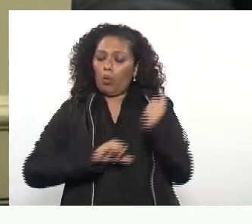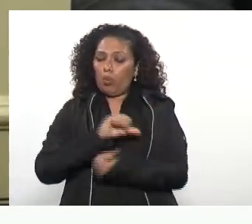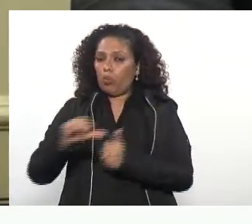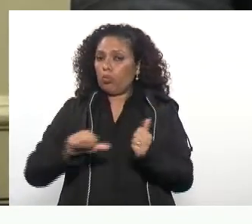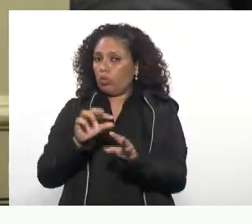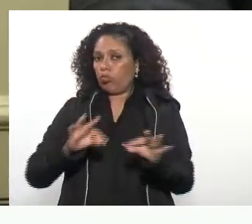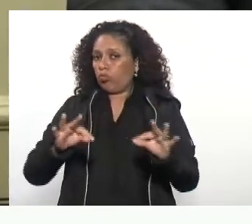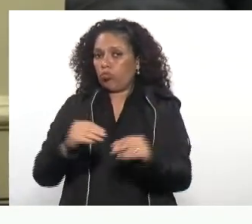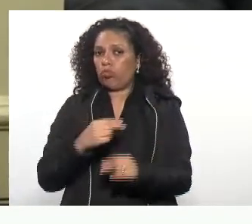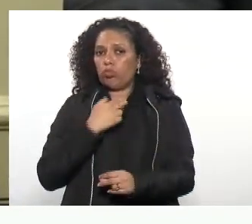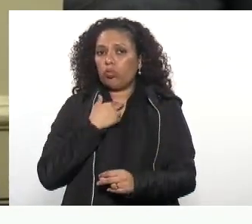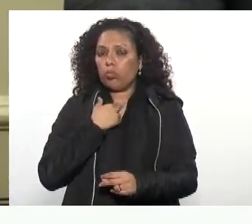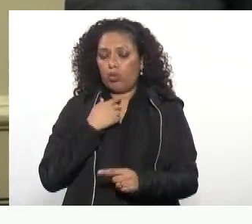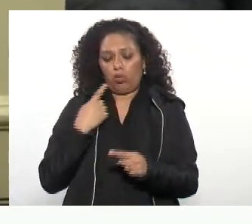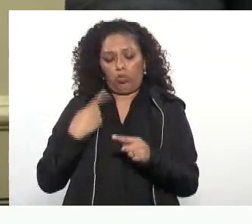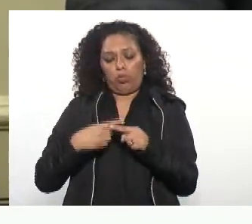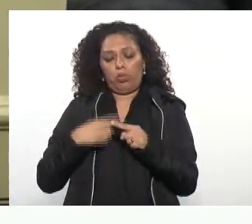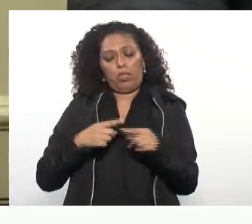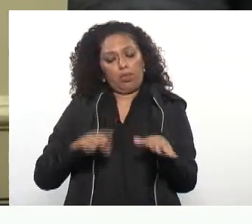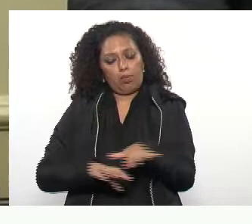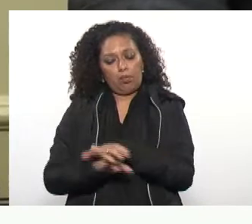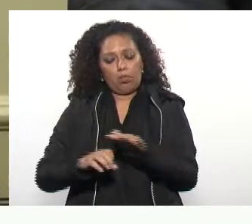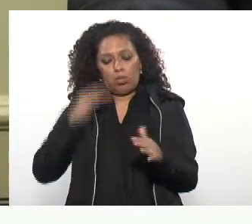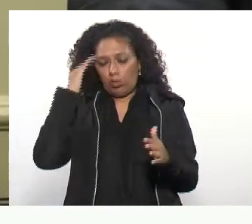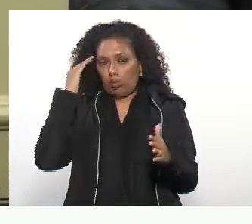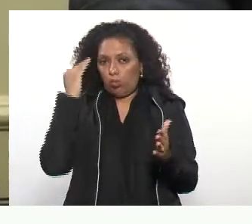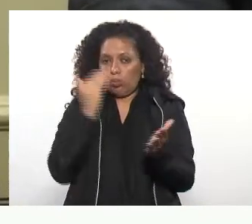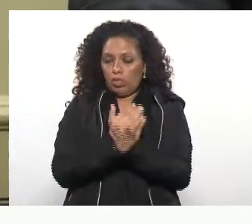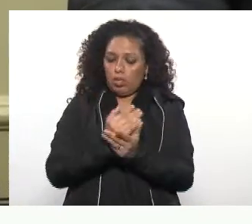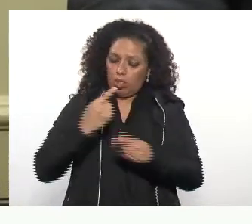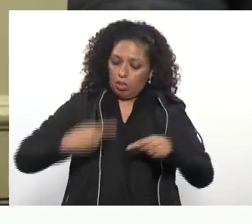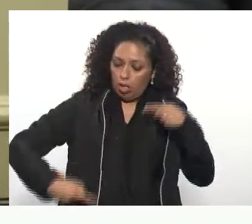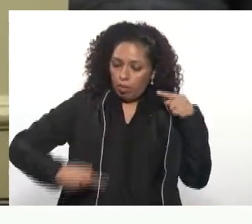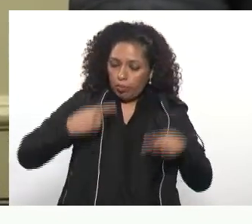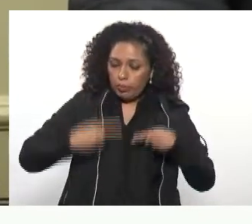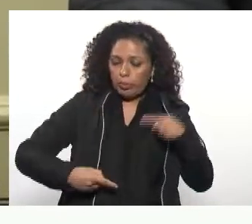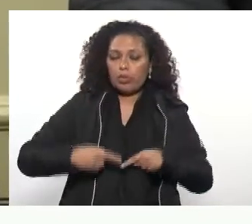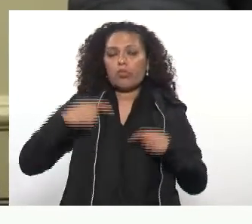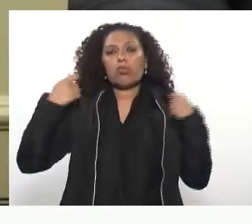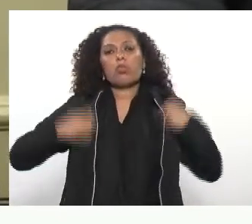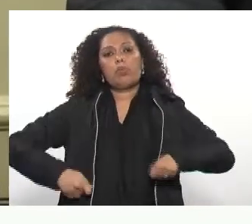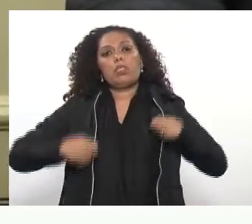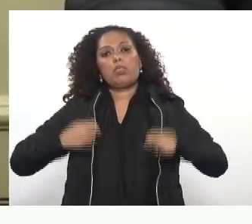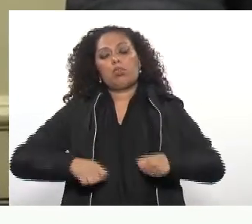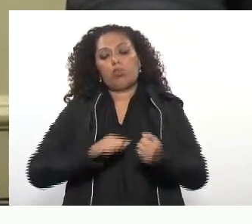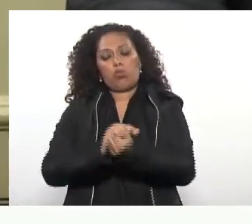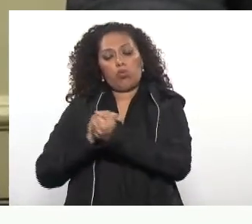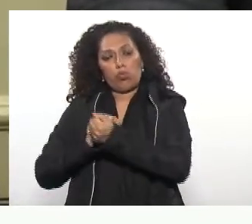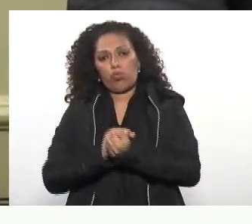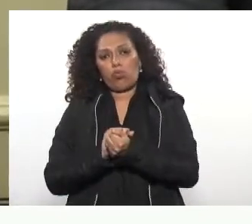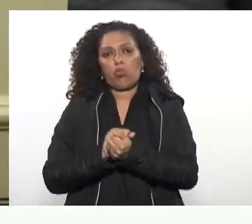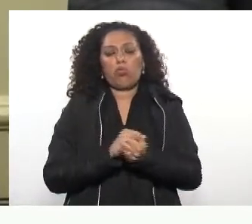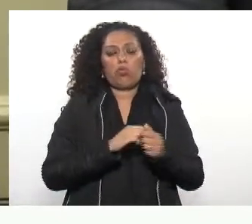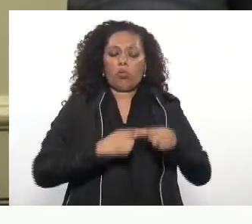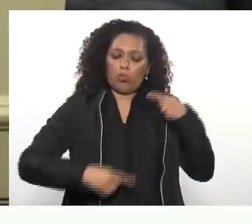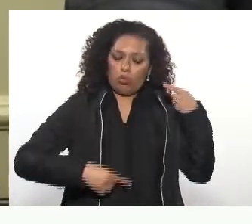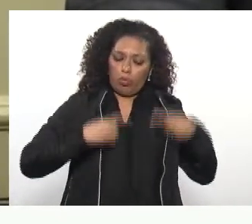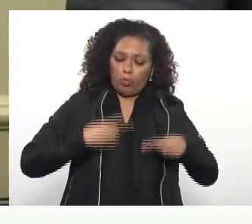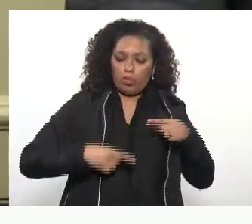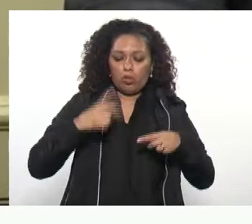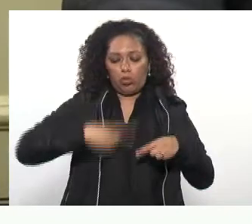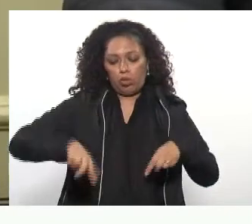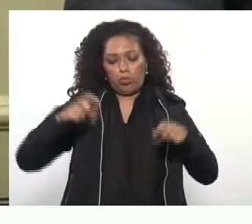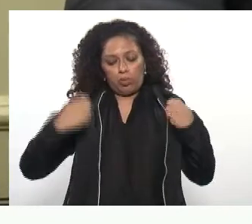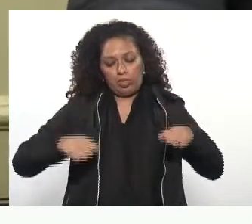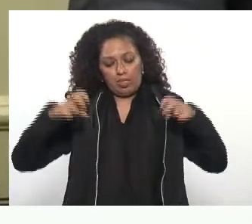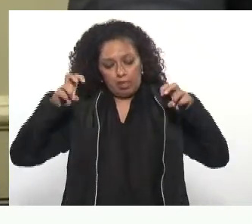o que ela tem que fazer é cumprir com a política tarifária que é instituída pelo poder concedente. Então, nesse caso, teria que se sentar,